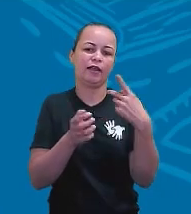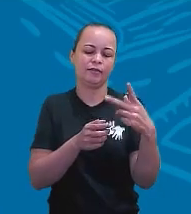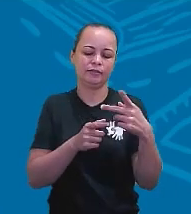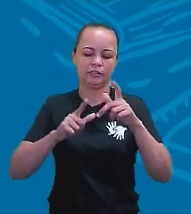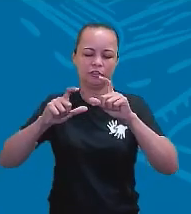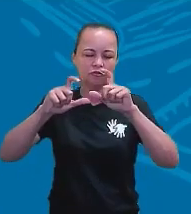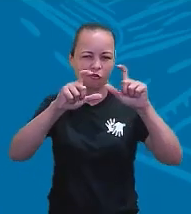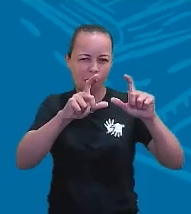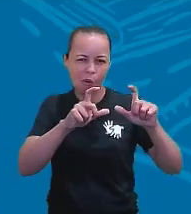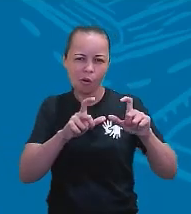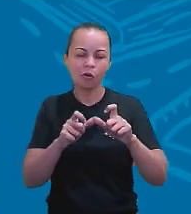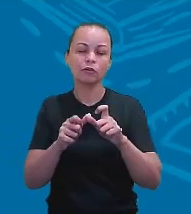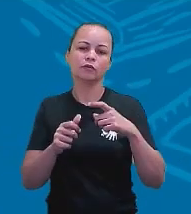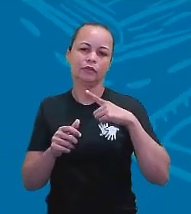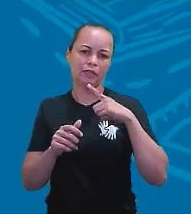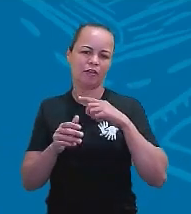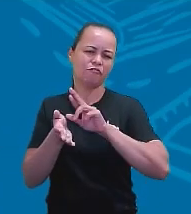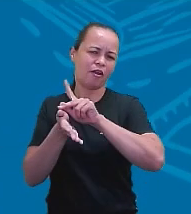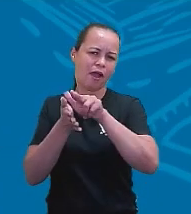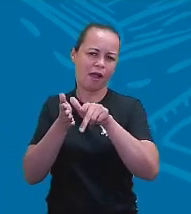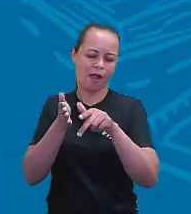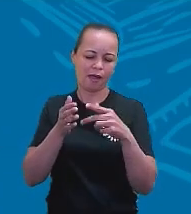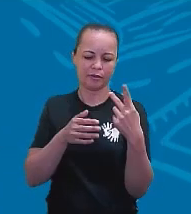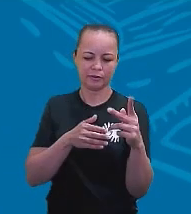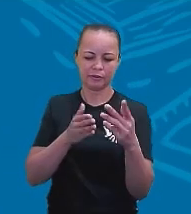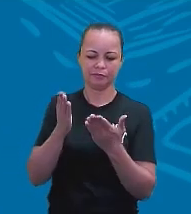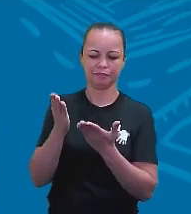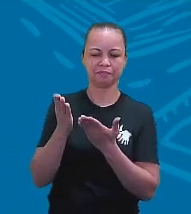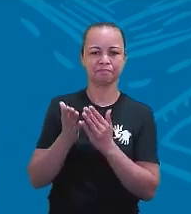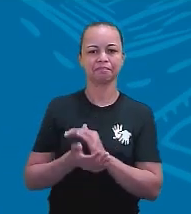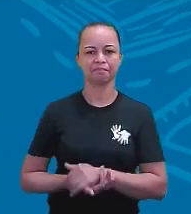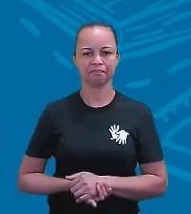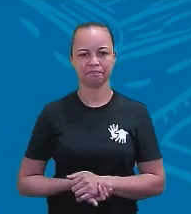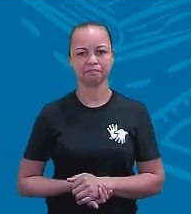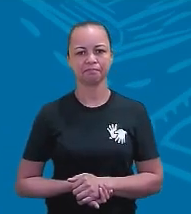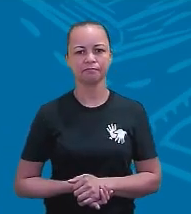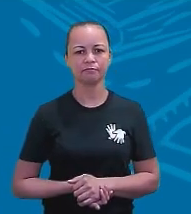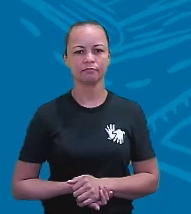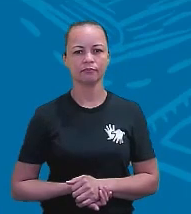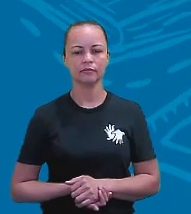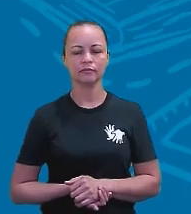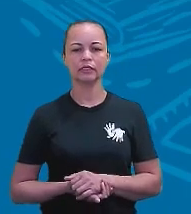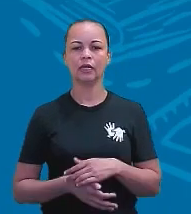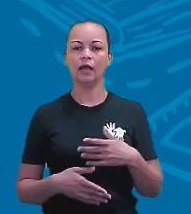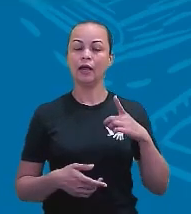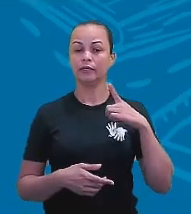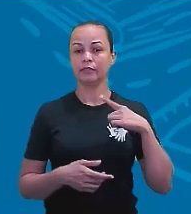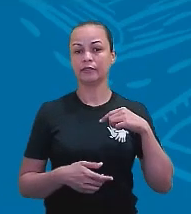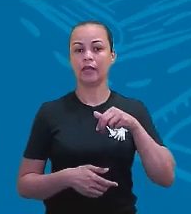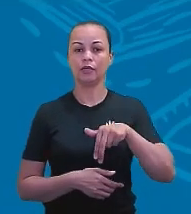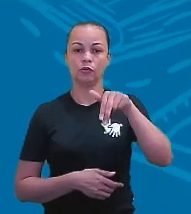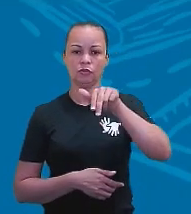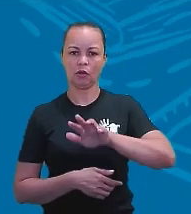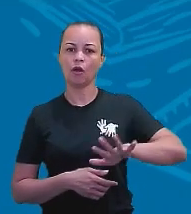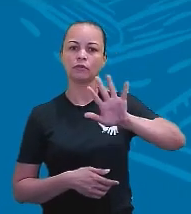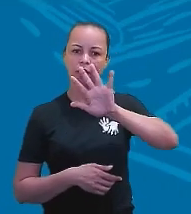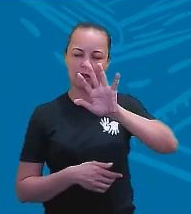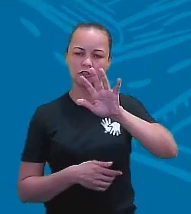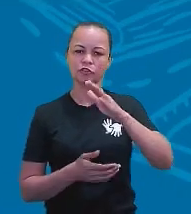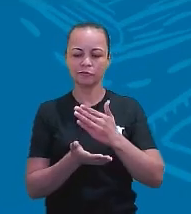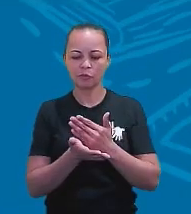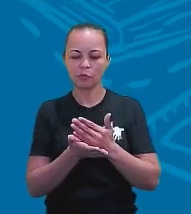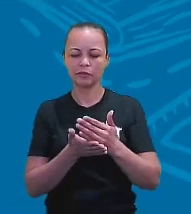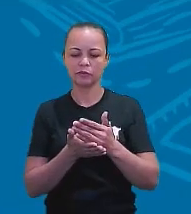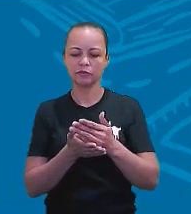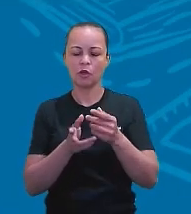vários registros também dessa estação, belíssima, tá? E aí a gente tem, o Nordeste foi o abrigo. Nota